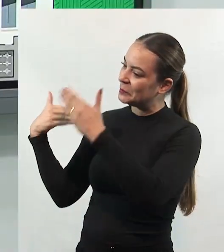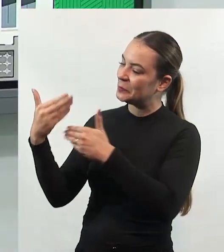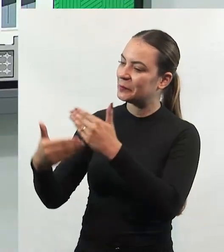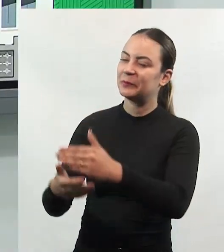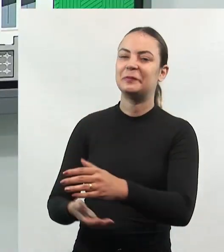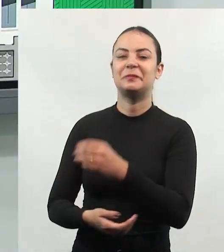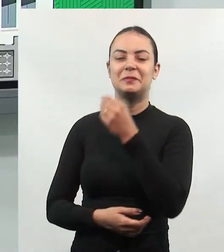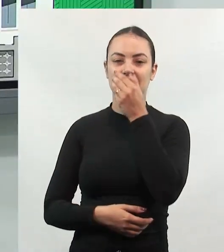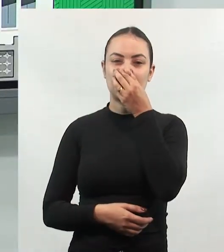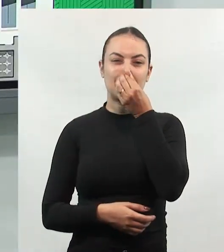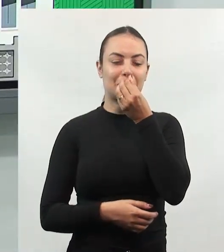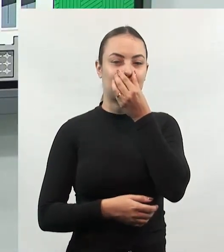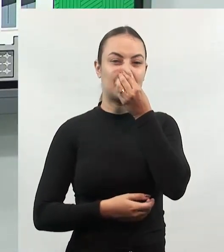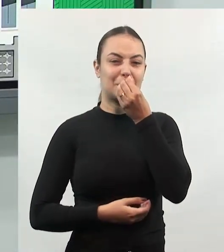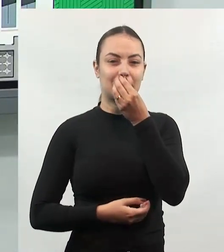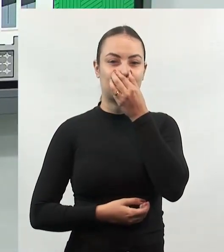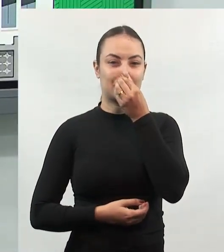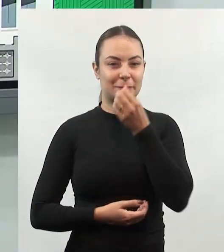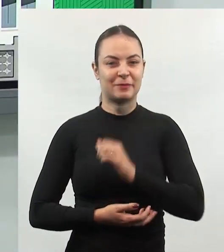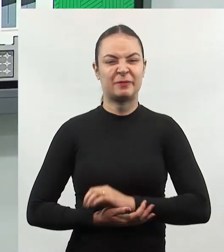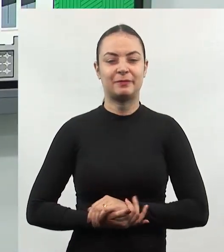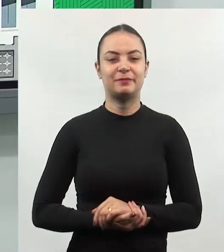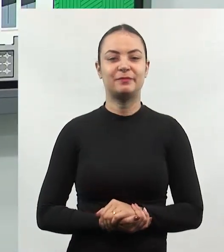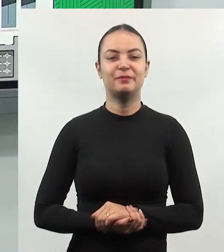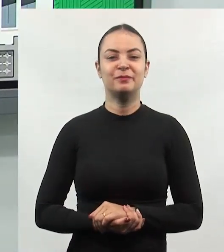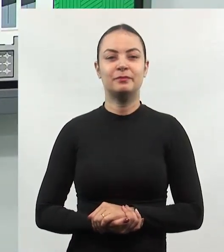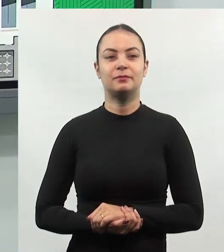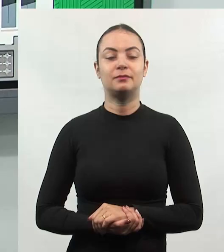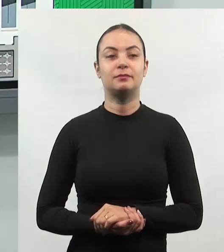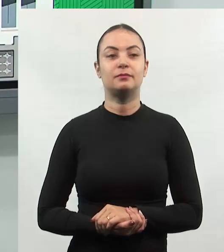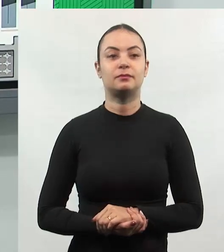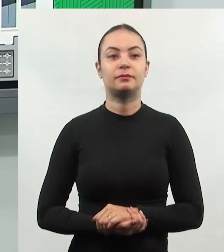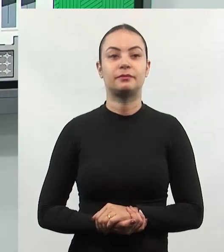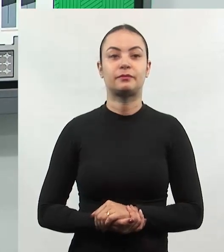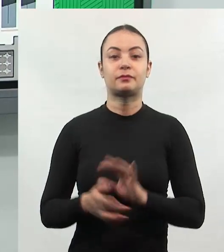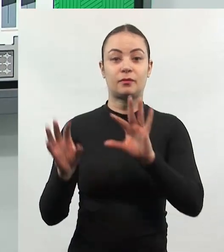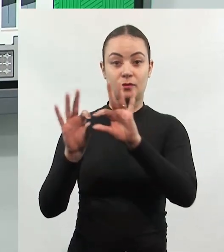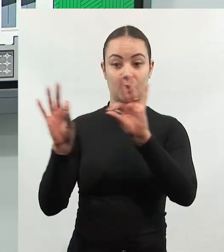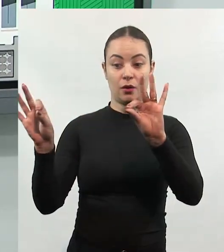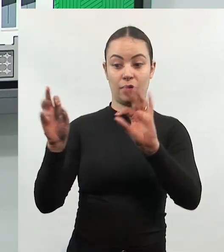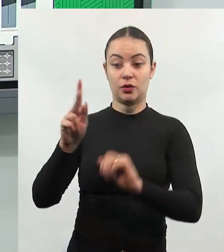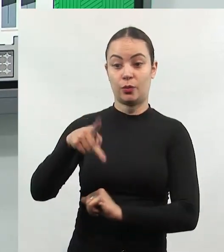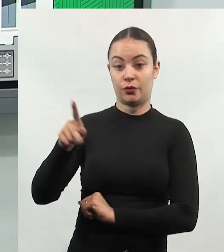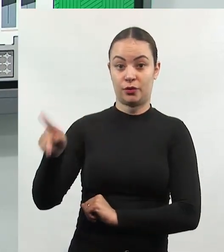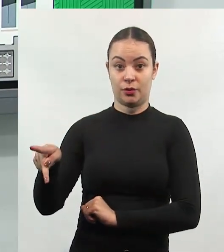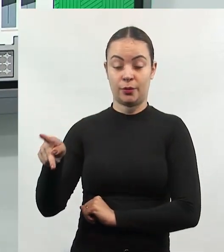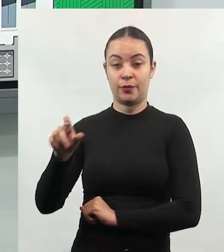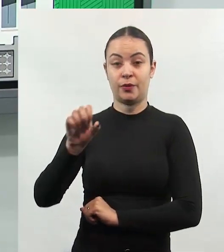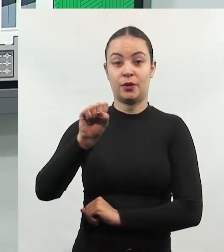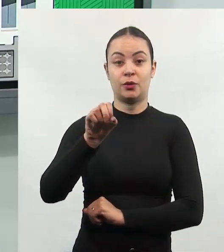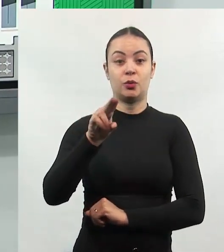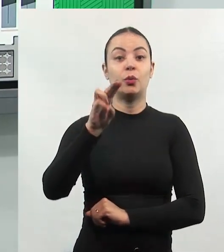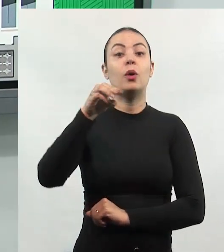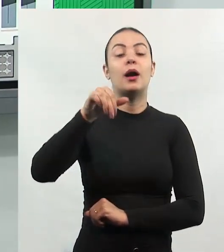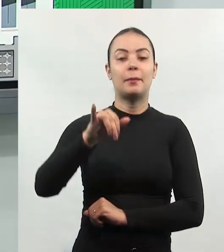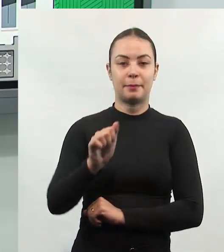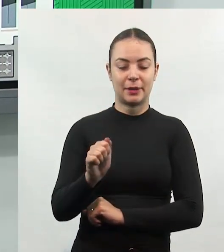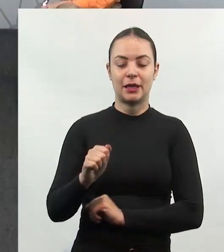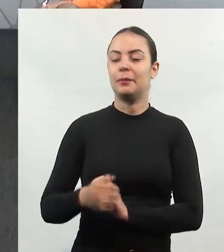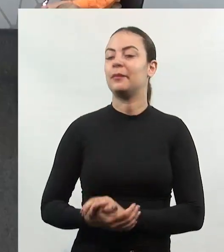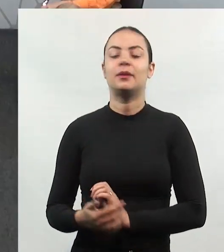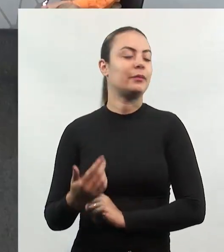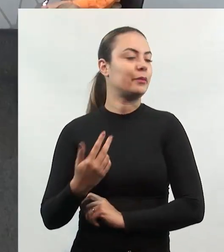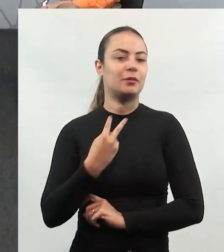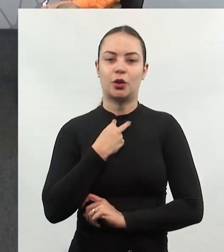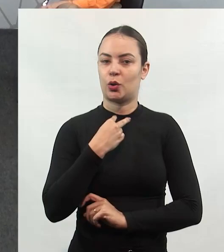era em um negócio que tinha que fazer cartaz para lá. Aí o grupo que já tinha apresentado fazia lembrancinha, fazia um monte de coisa, aí a gente